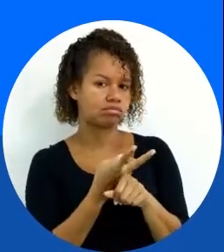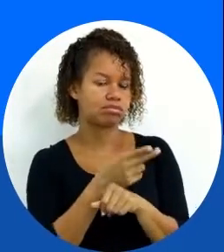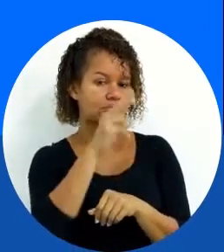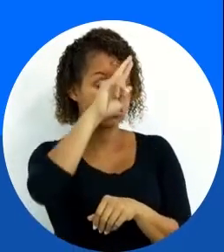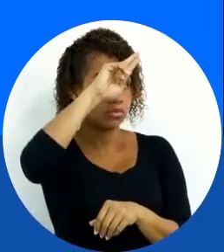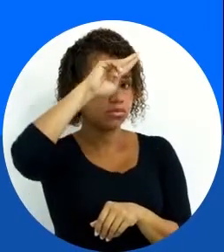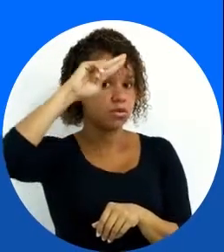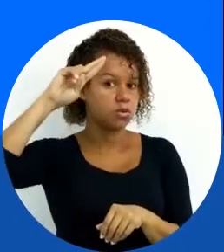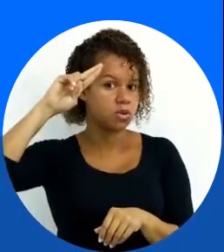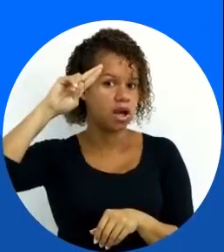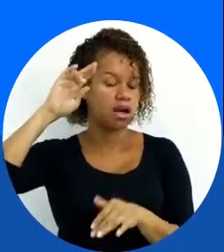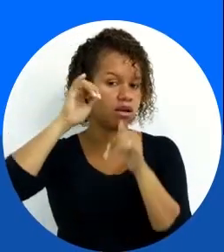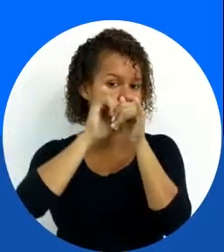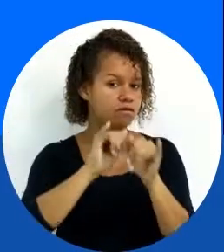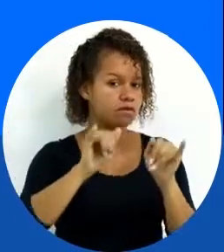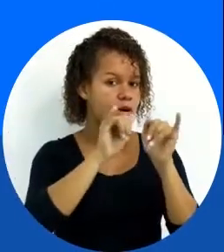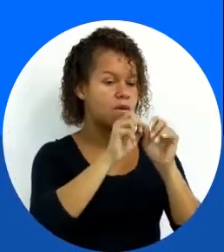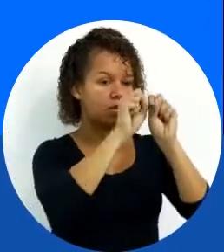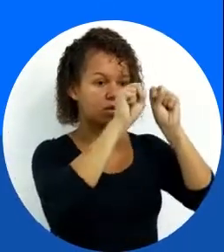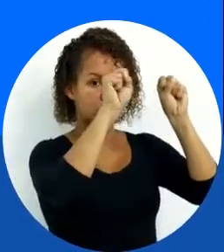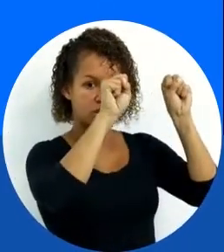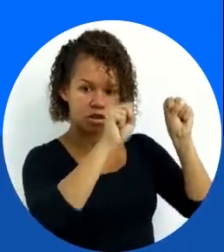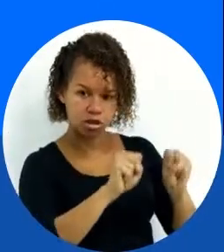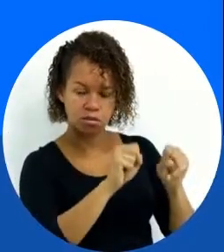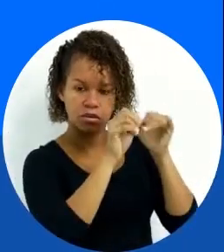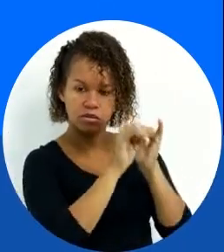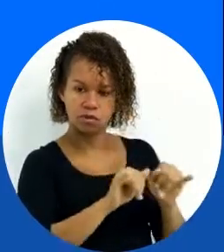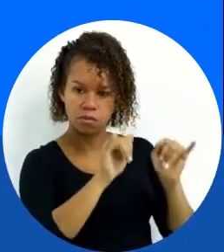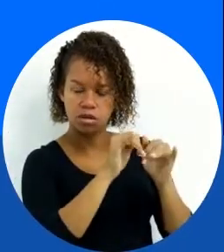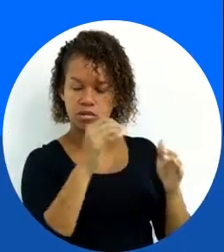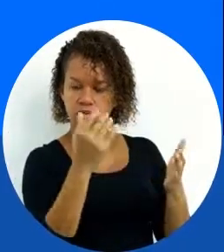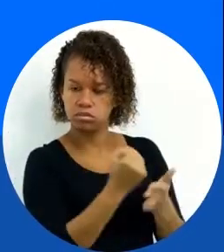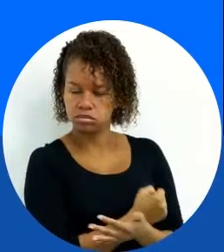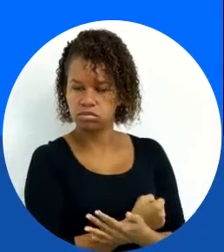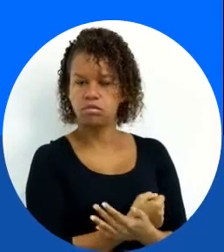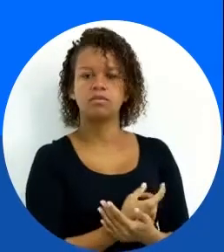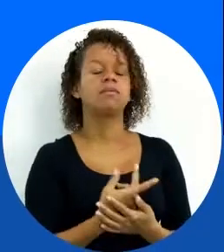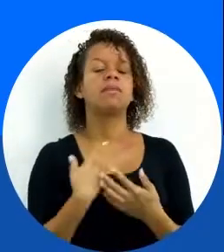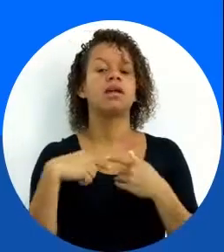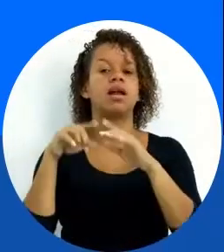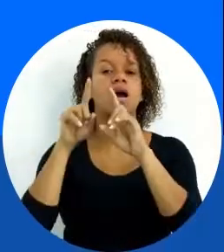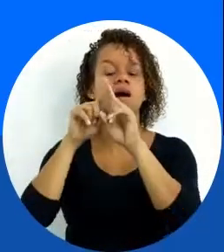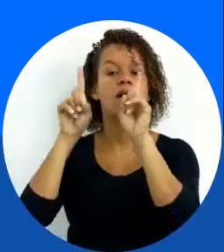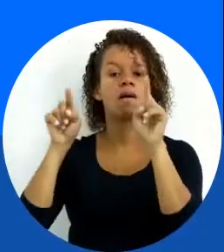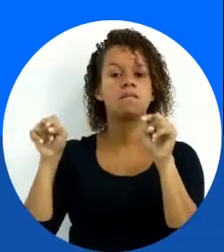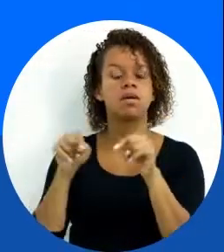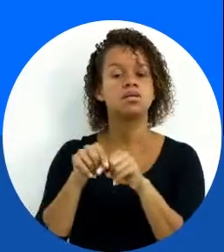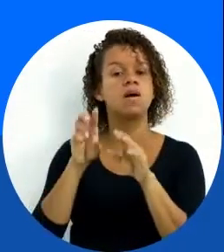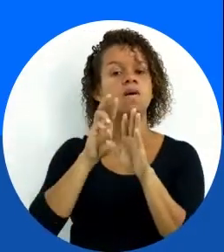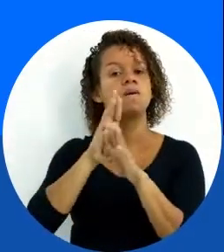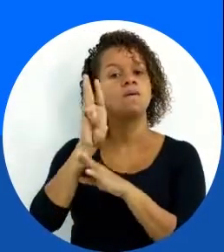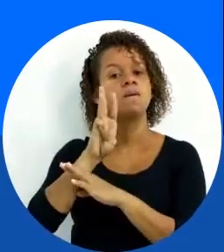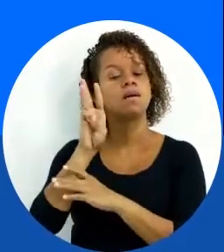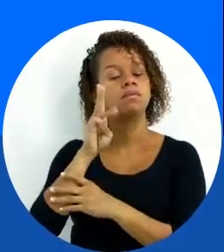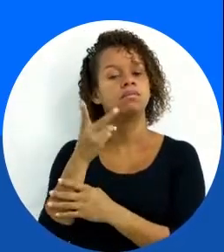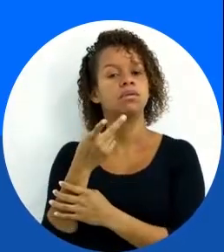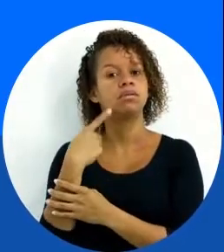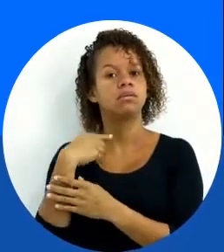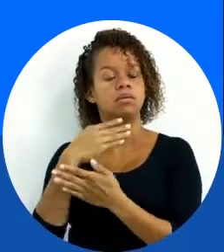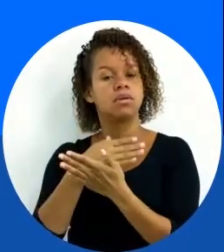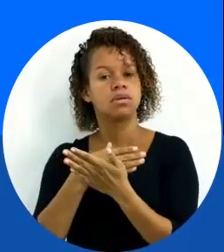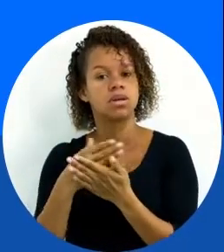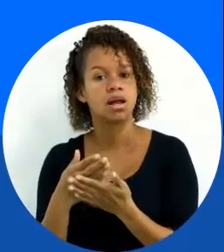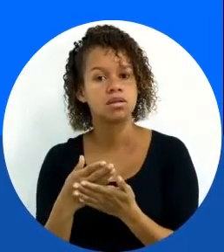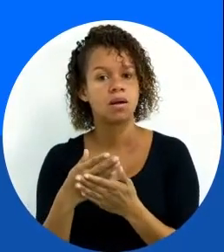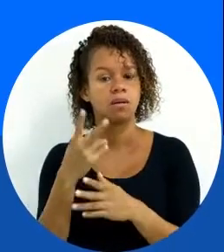usuário informou no sistema de recuperação de informação, que seria programação ou web. Então, a partir dessa